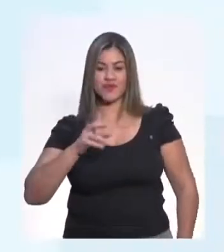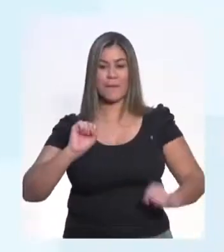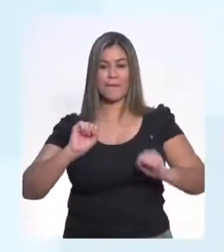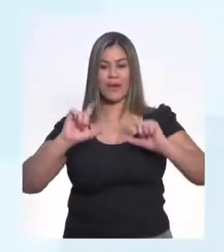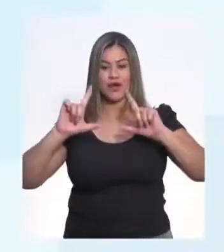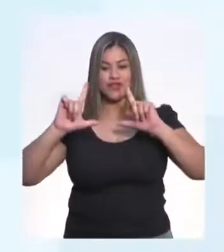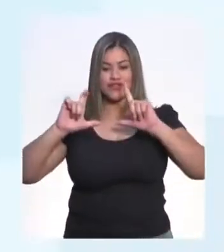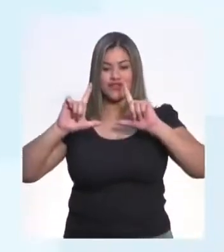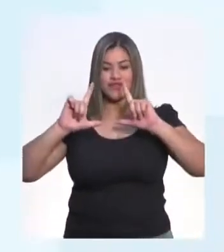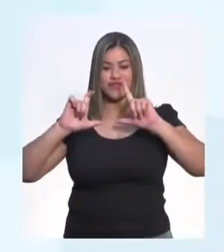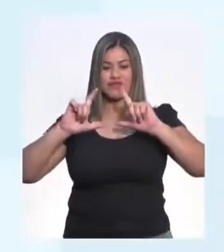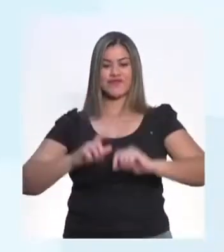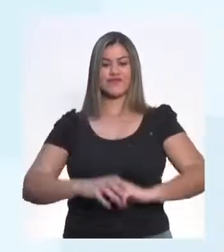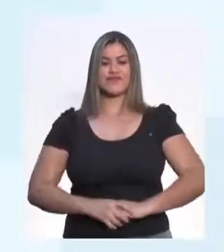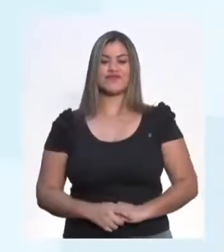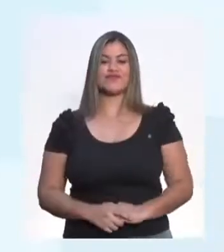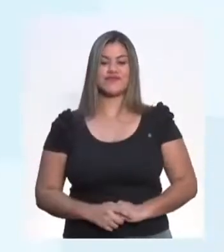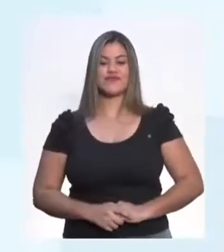um print?